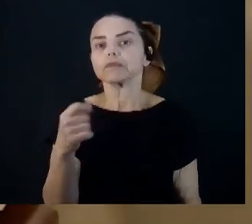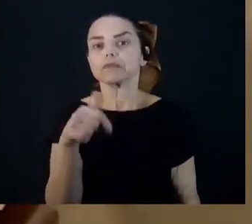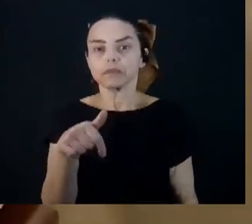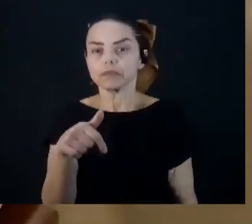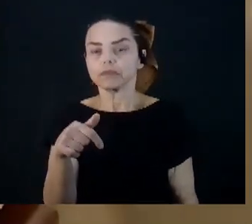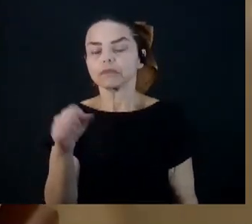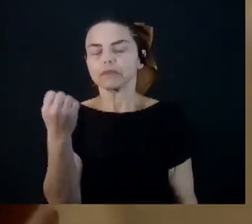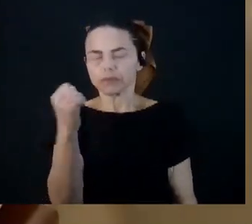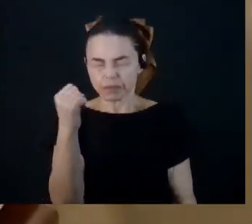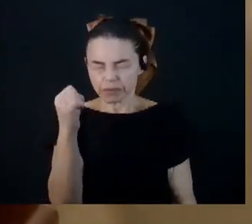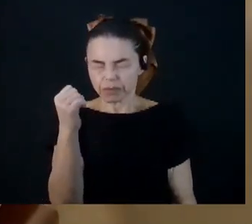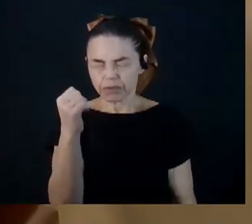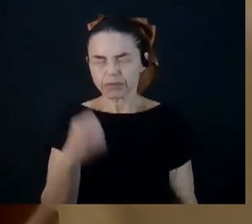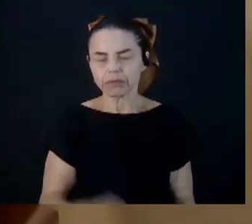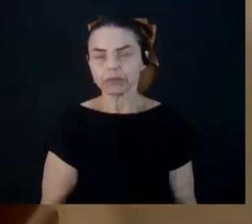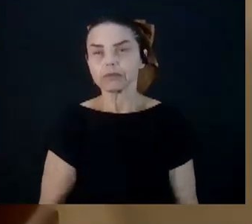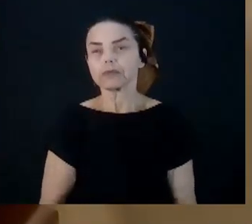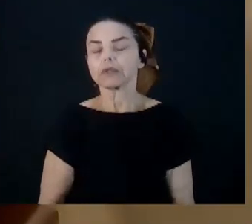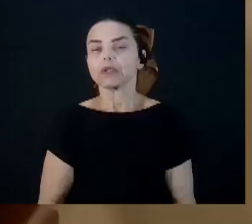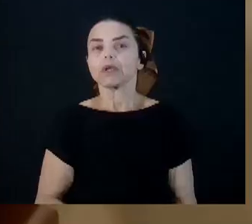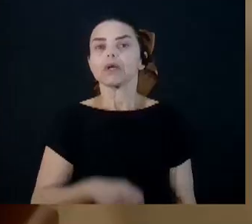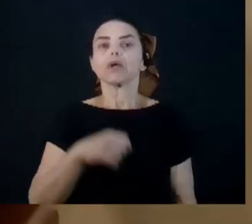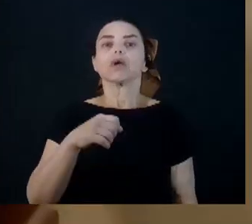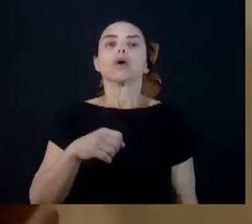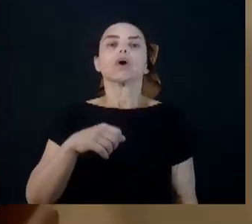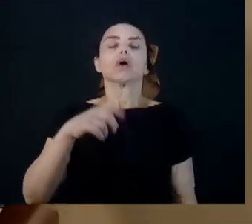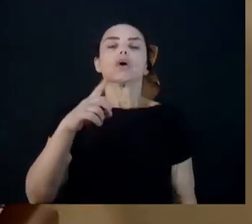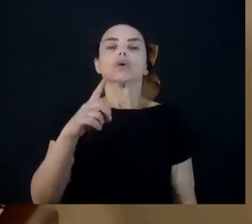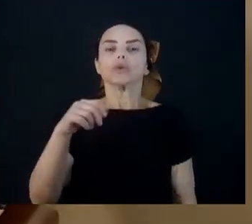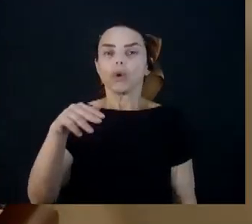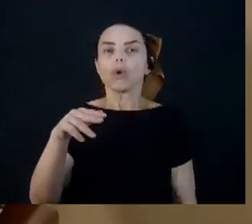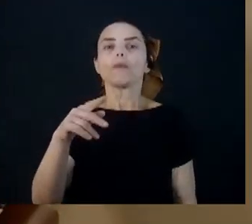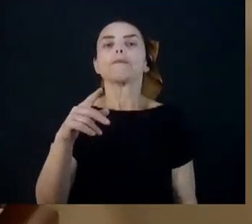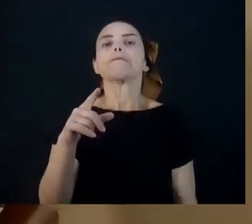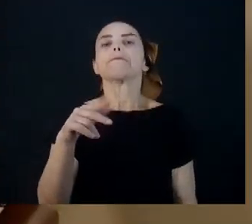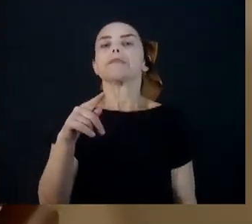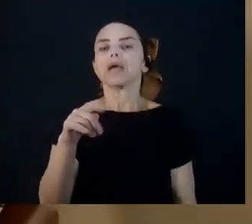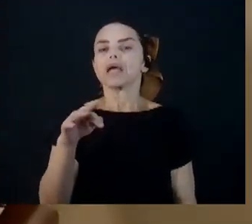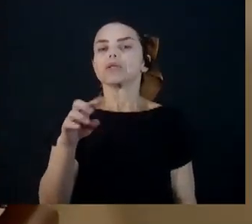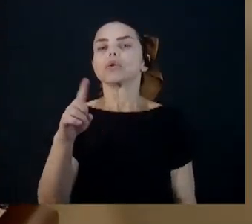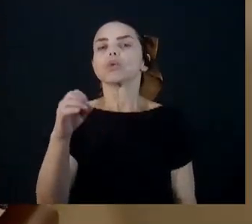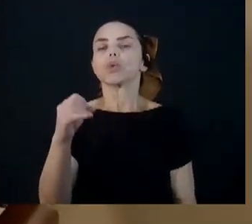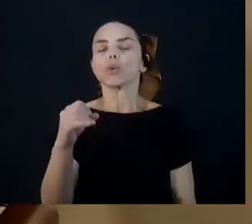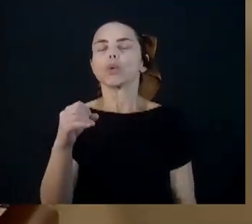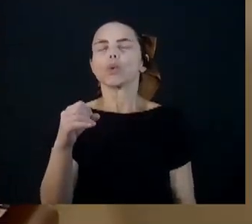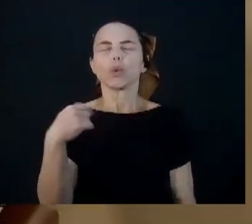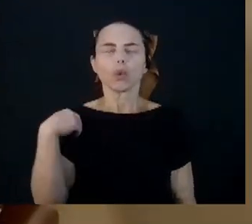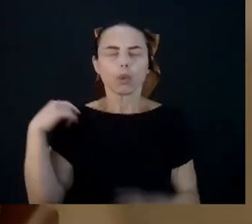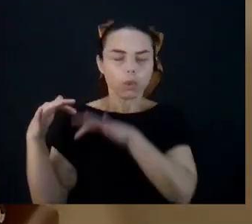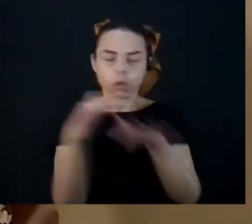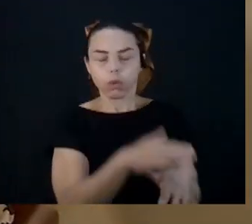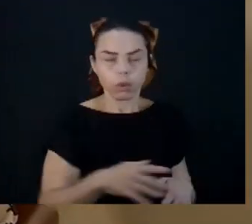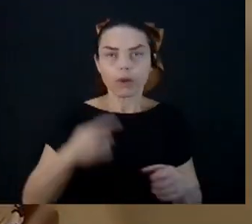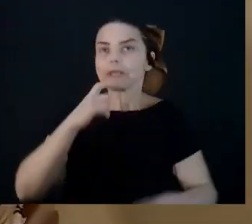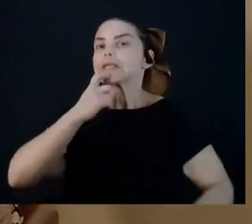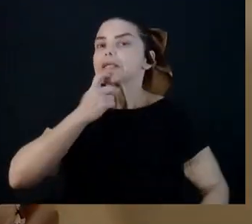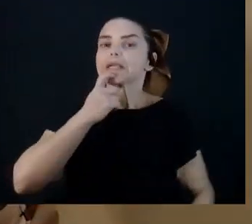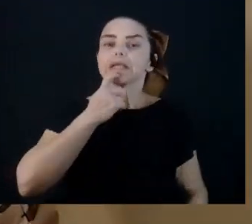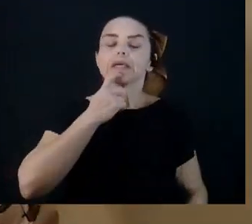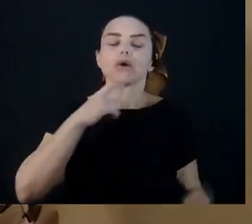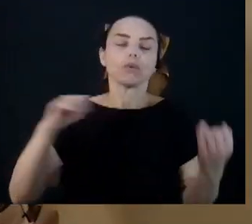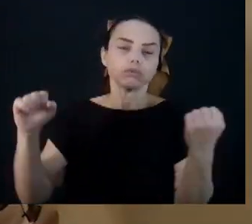1878, Dom Pedro foi uma das primeiras vezes que esteve a Campinas, já tinha banda ítalo-brasileira tocando